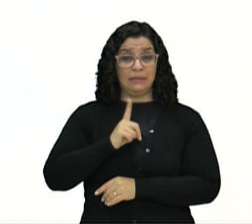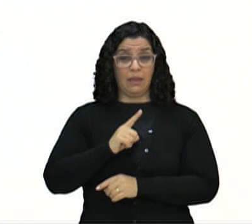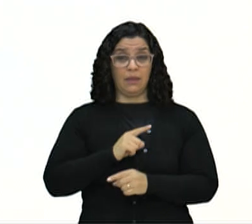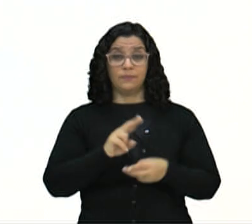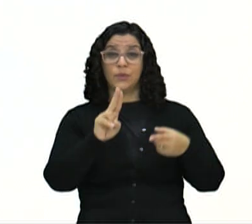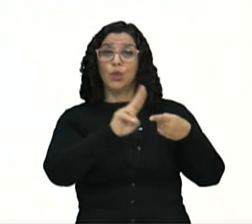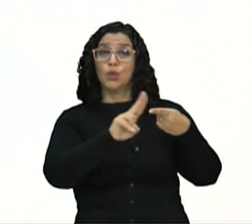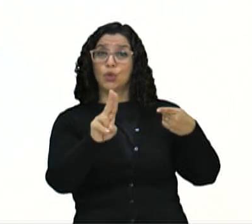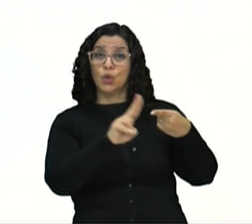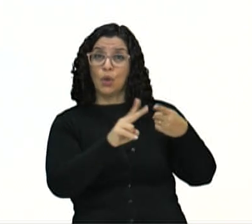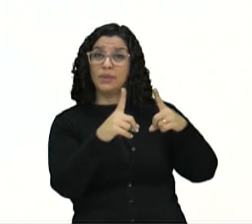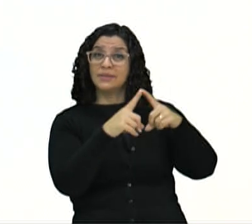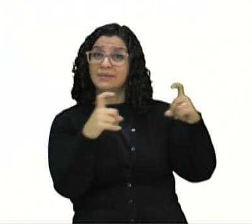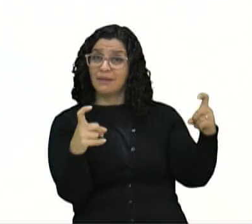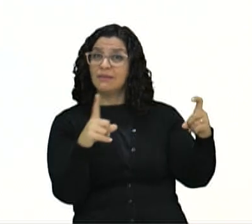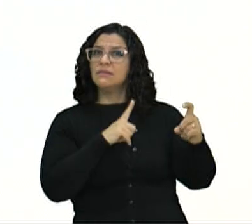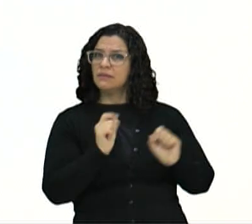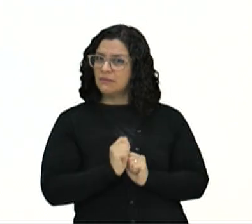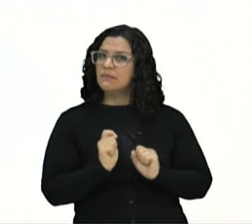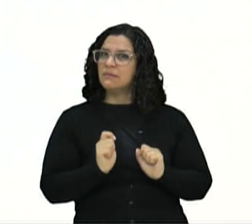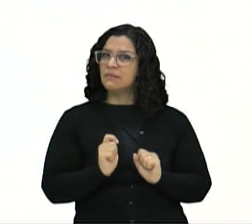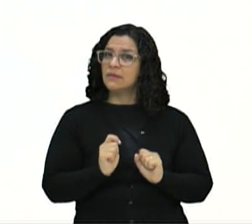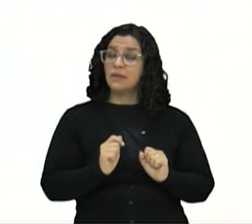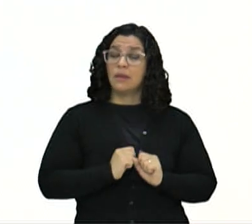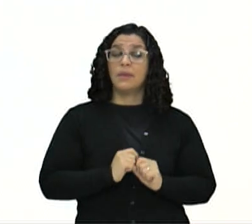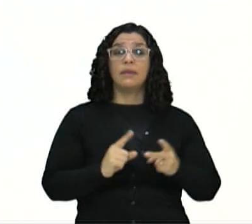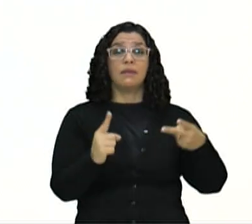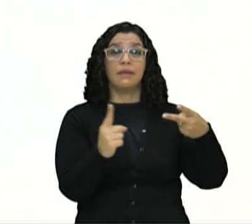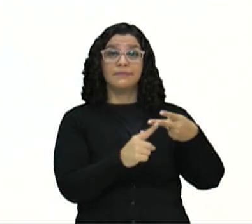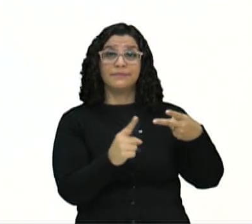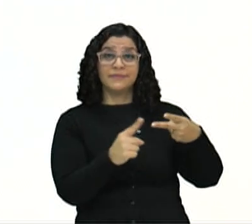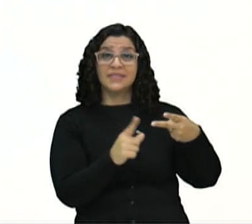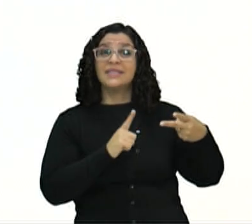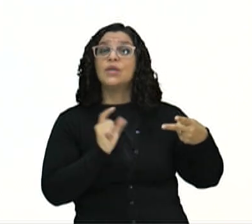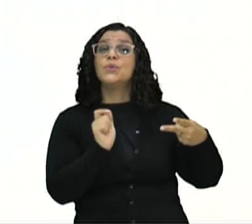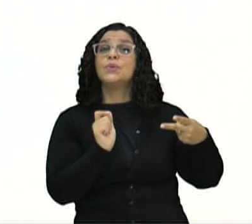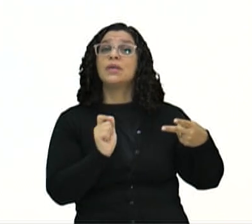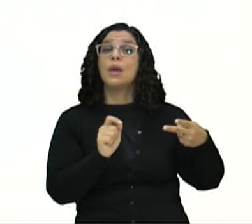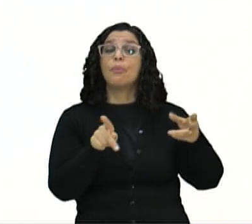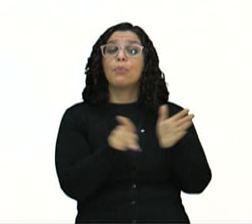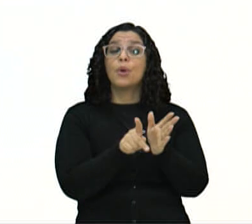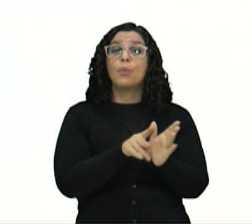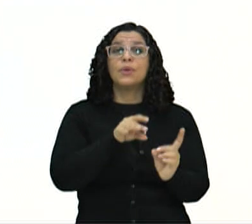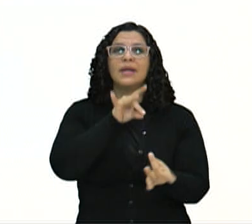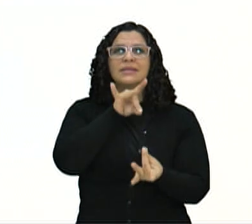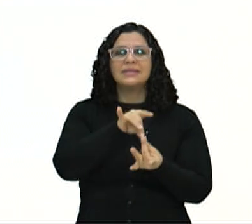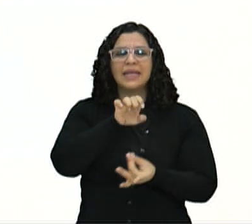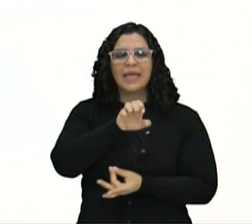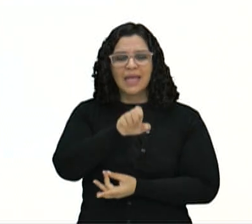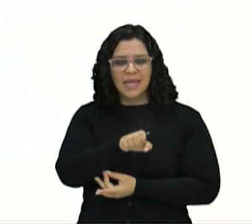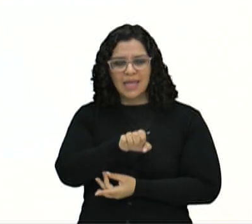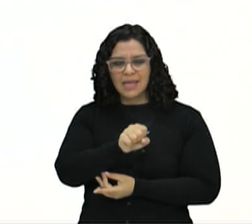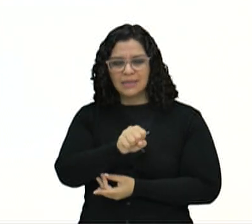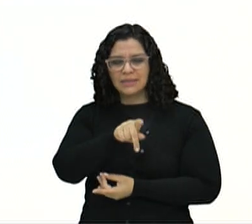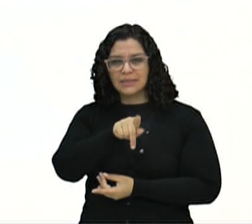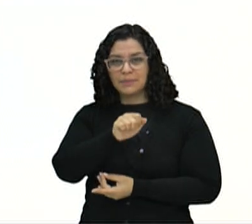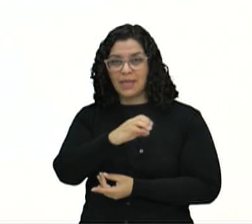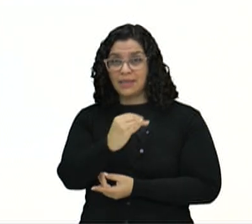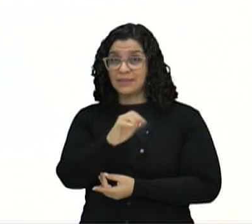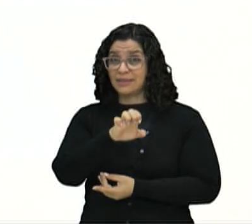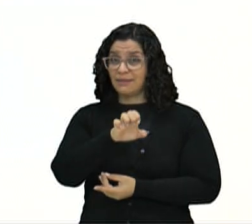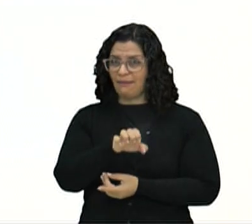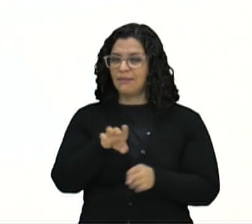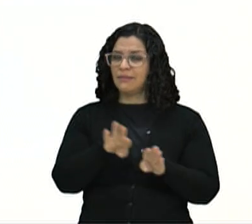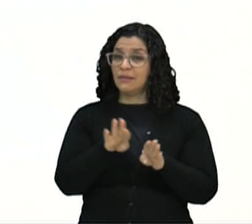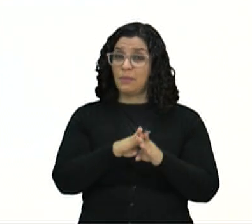nome científico e pertencem a uma determinada espécie. E que para você escrever esse